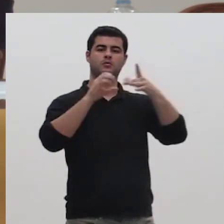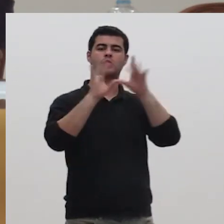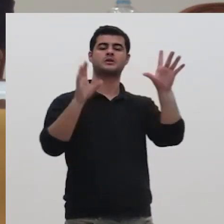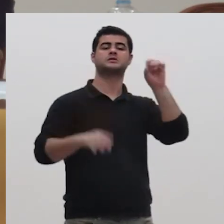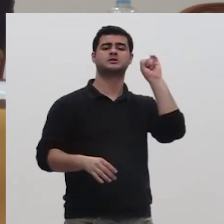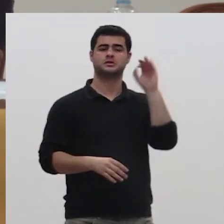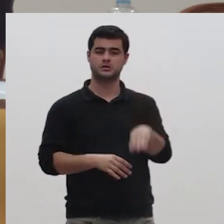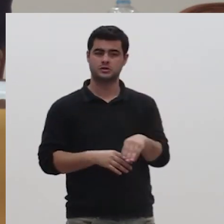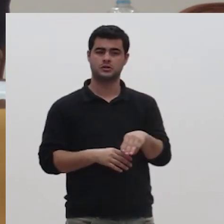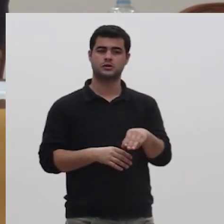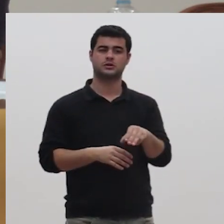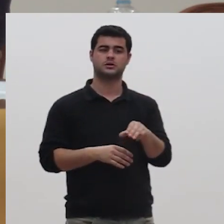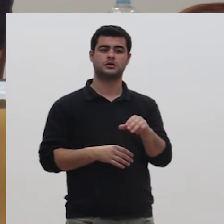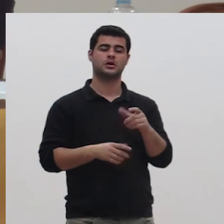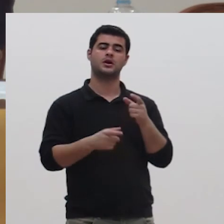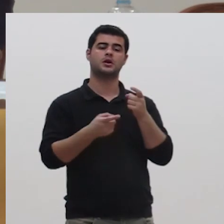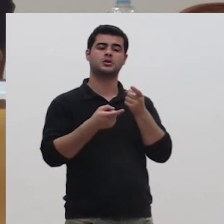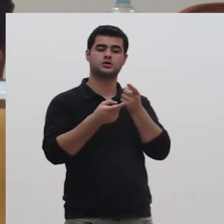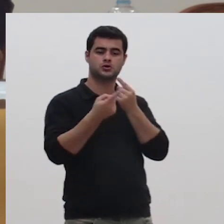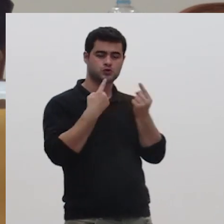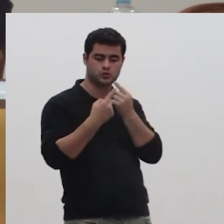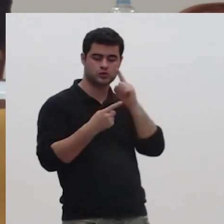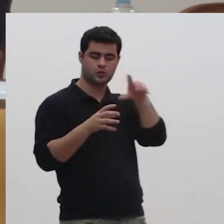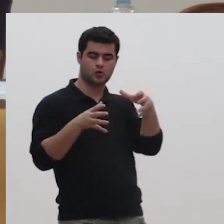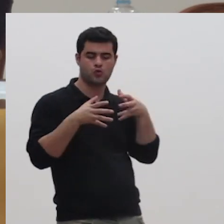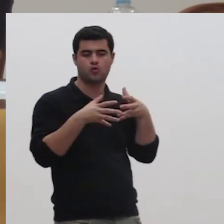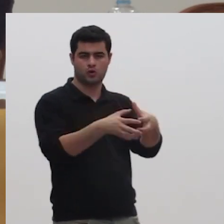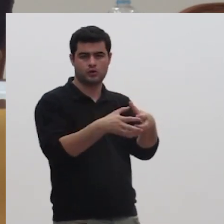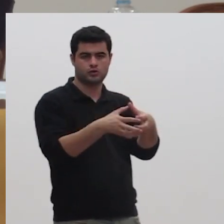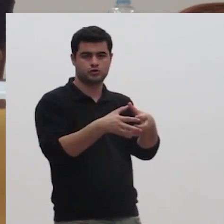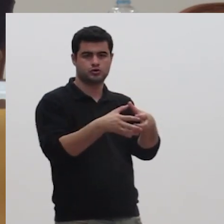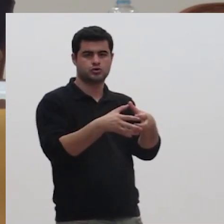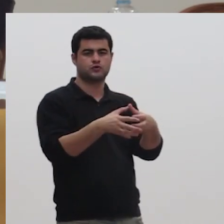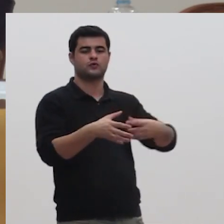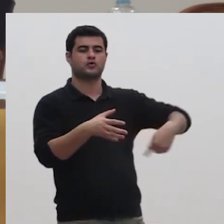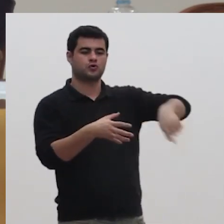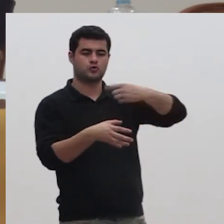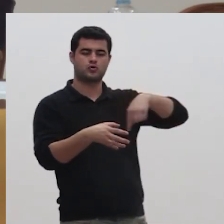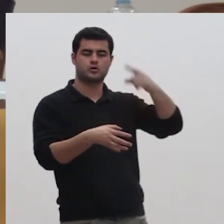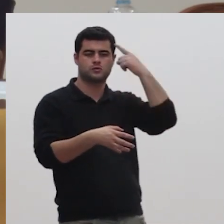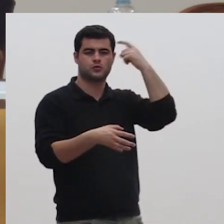concretamente, discutindo coletivamente a definição do nosso projeto institucional,